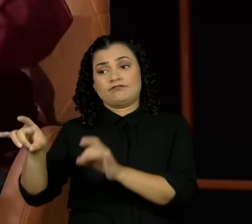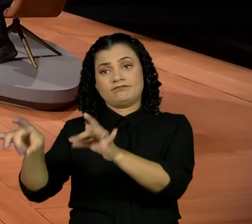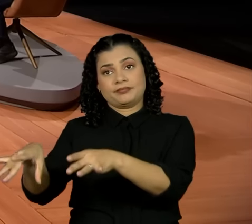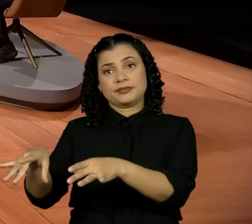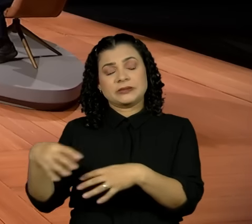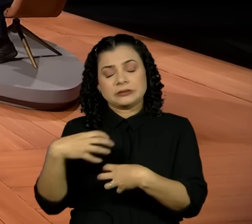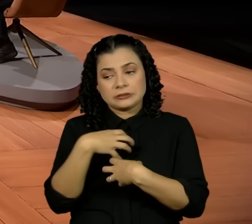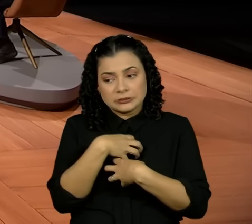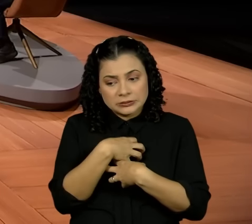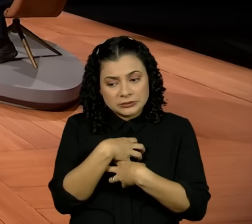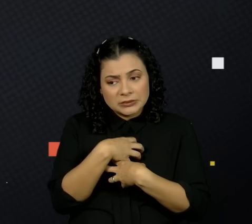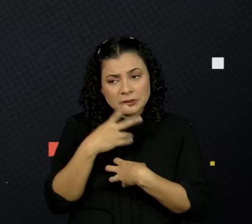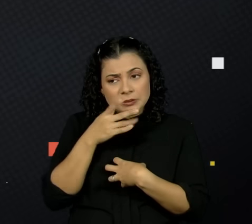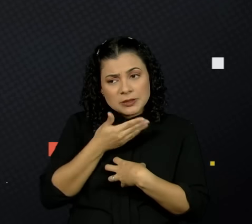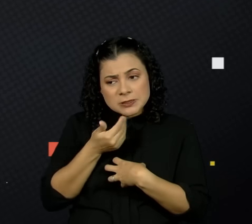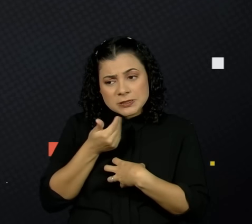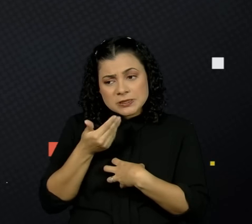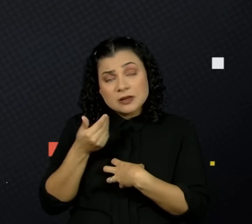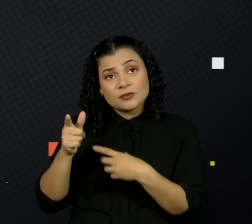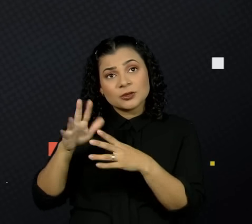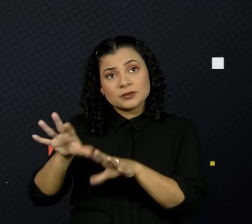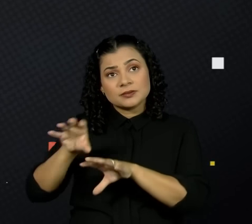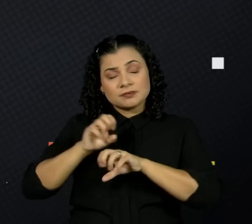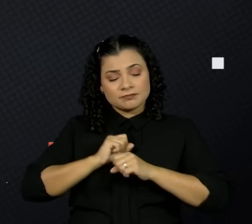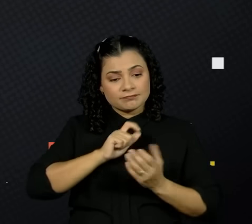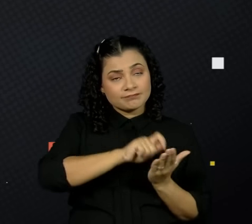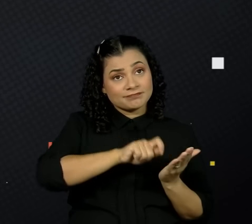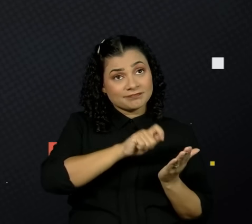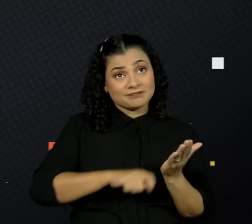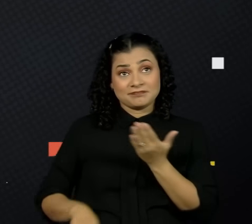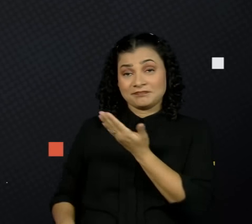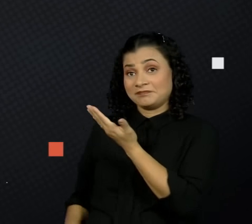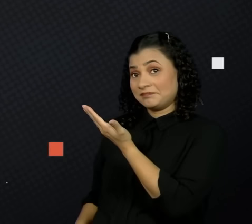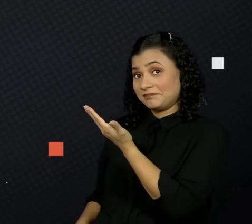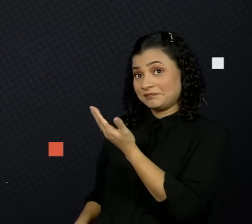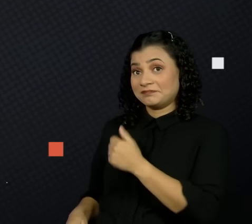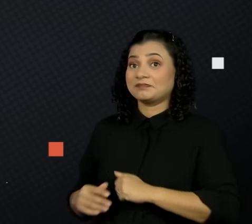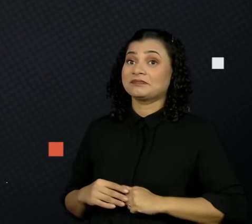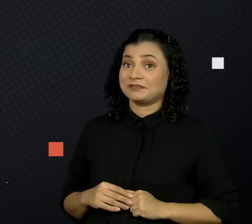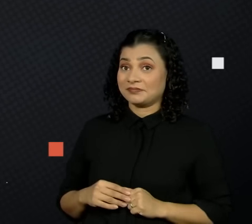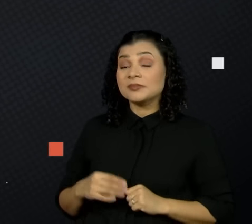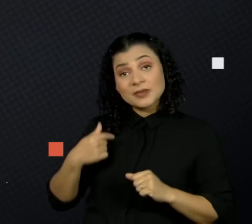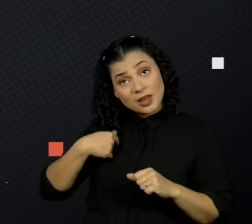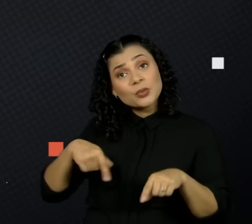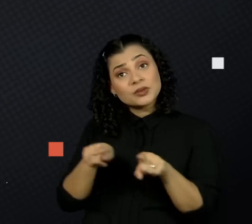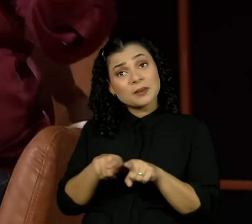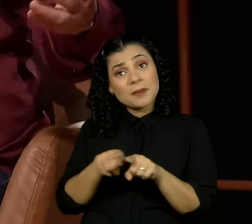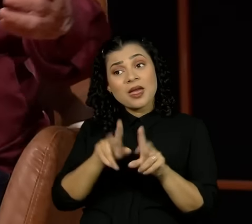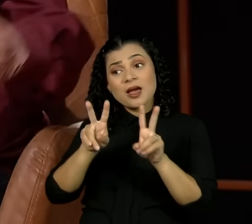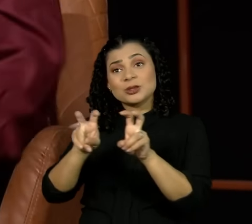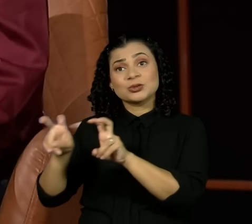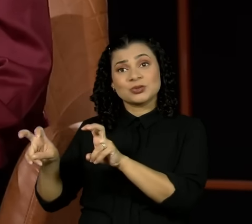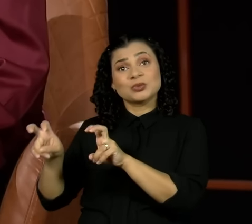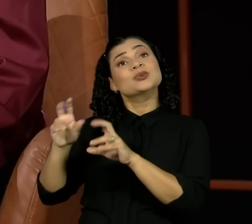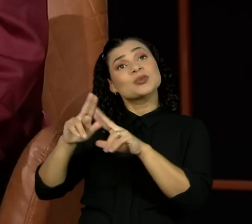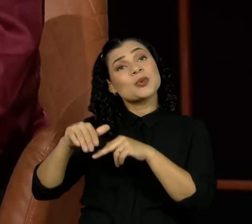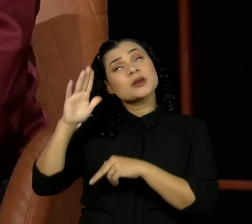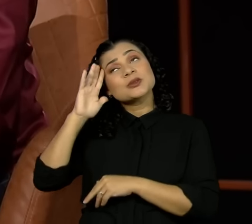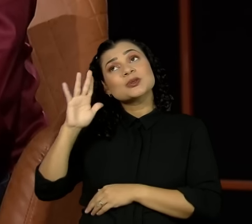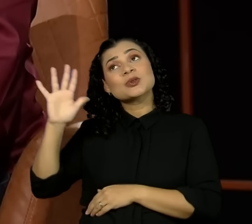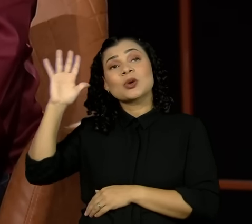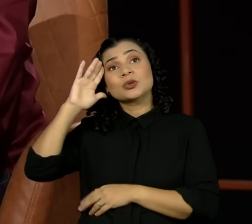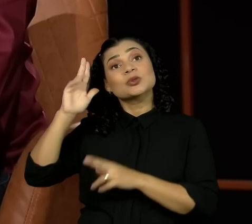e cria um Oliver Twist, assim, né? E eu também tinha que falar dos meus assuntos. Né? Mas meus assuntos daqueles sonhos. Por